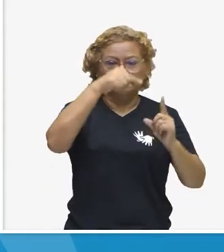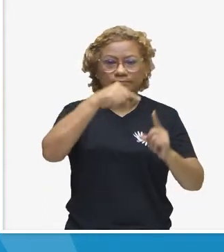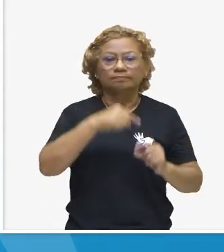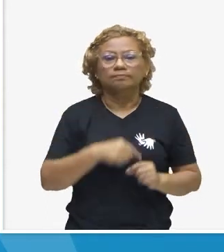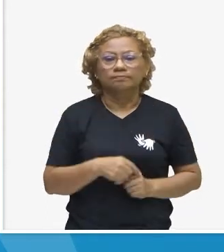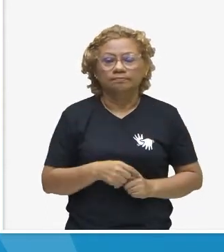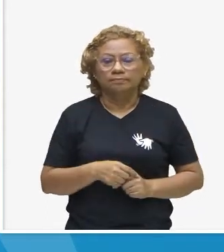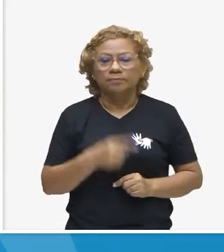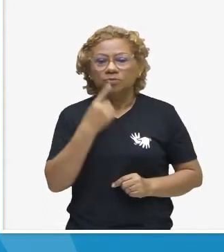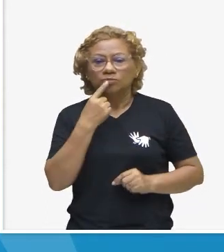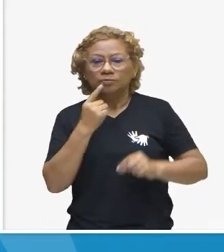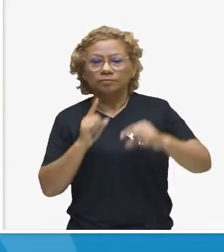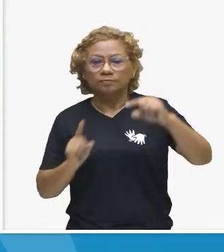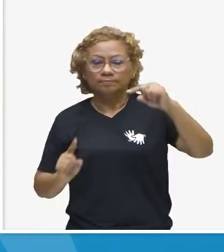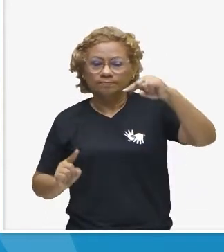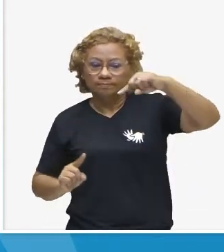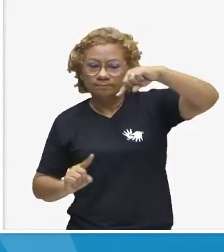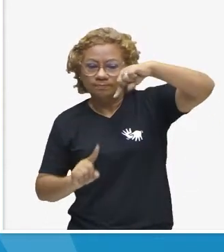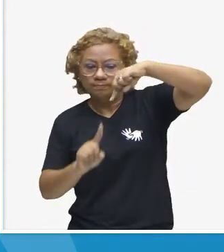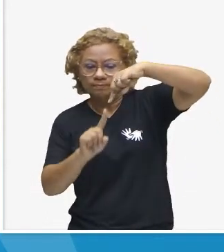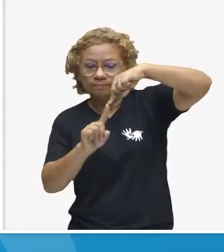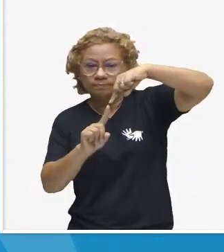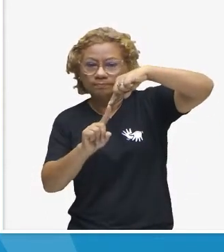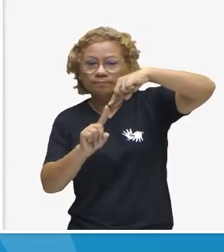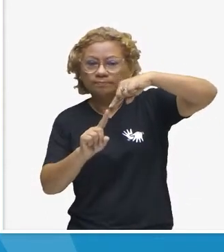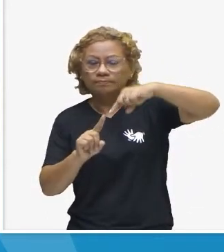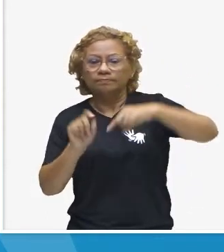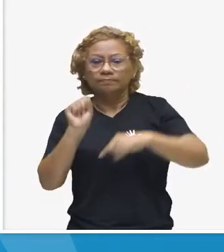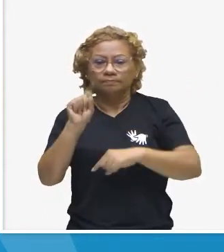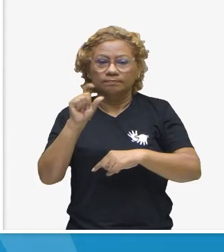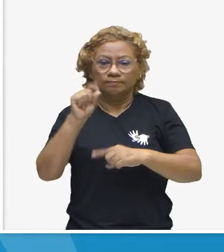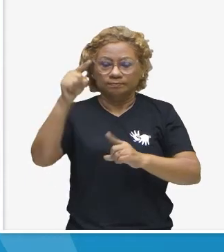correspondentes. É importante que vocês entendam isso.